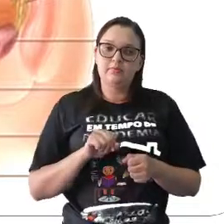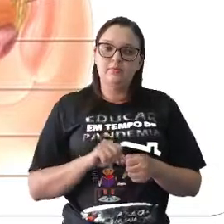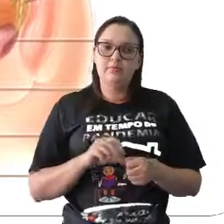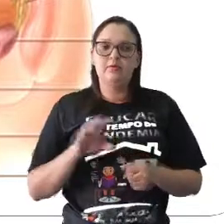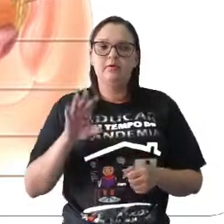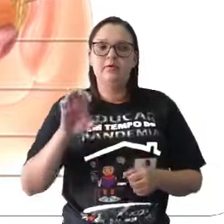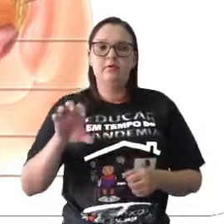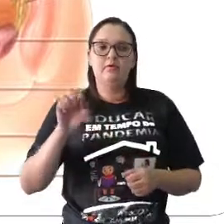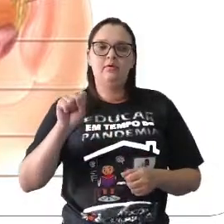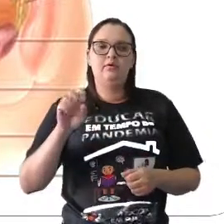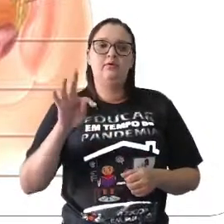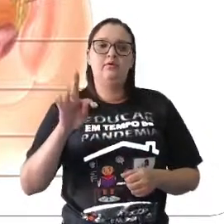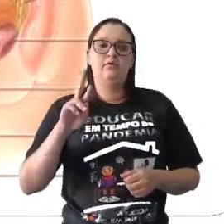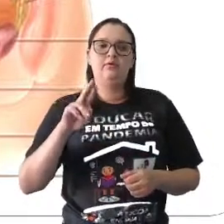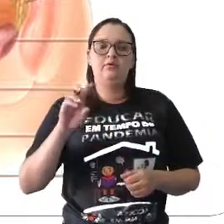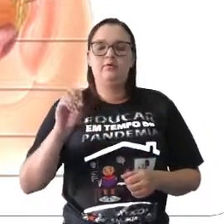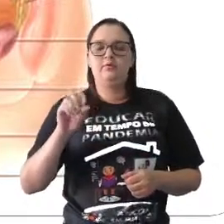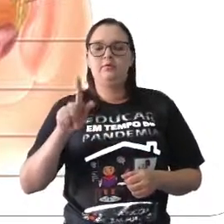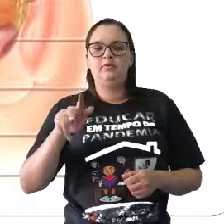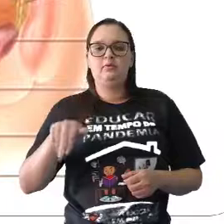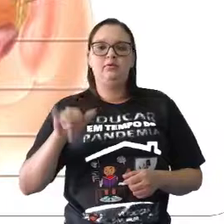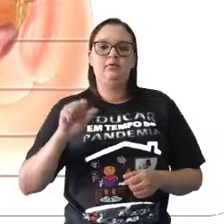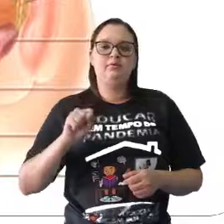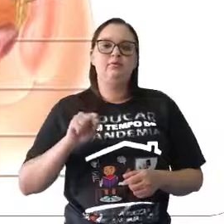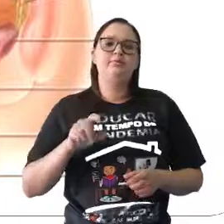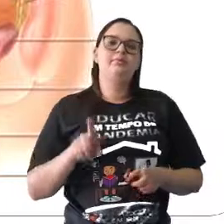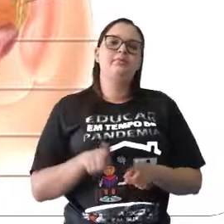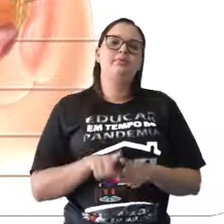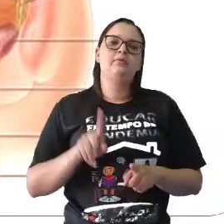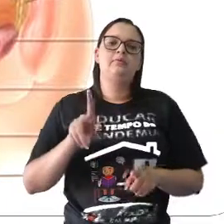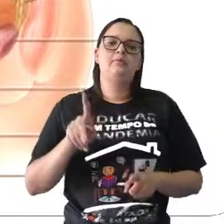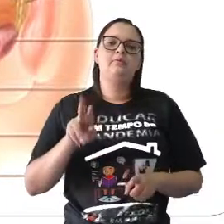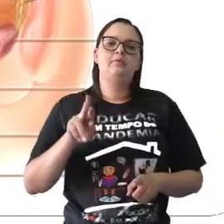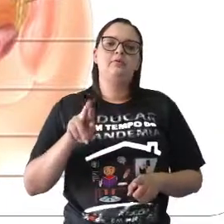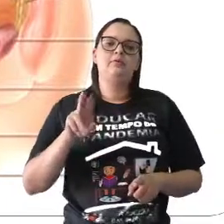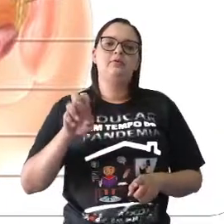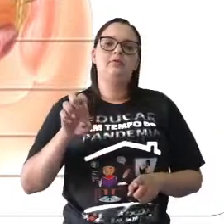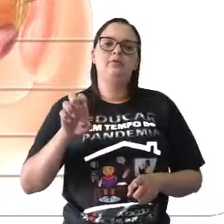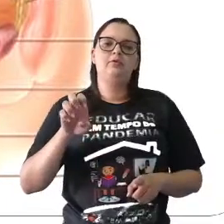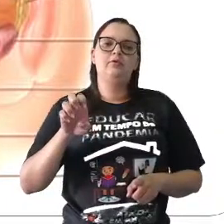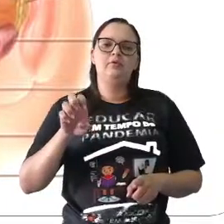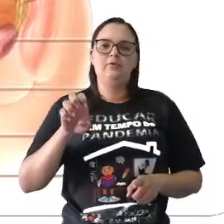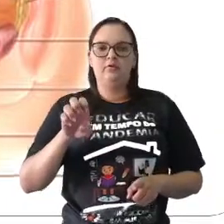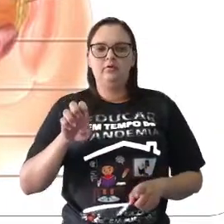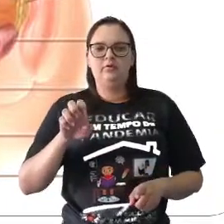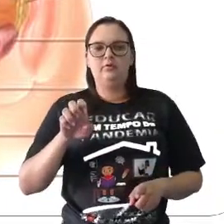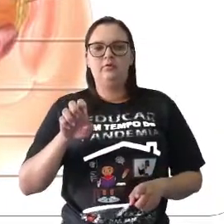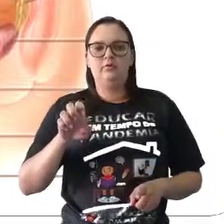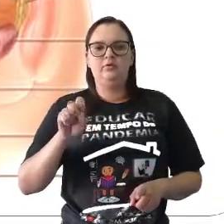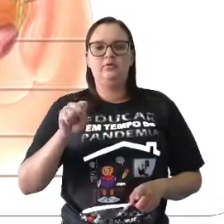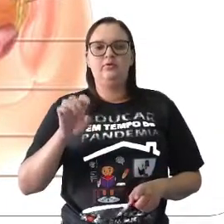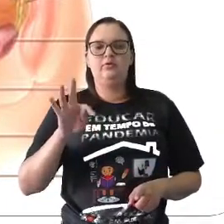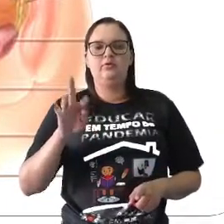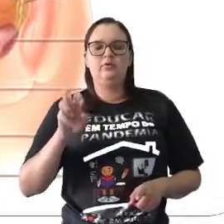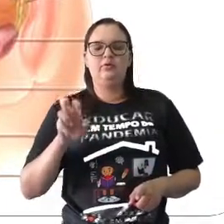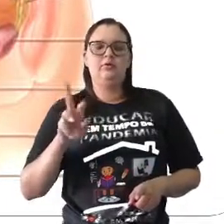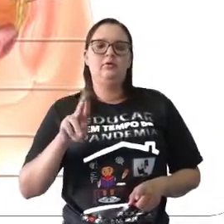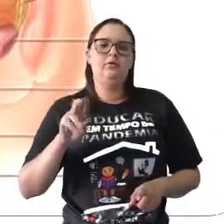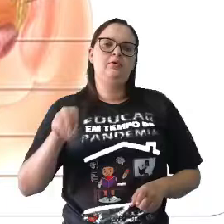também vai desencadear o amadurecimento do ovócito, que aí vai preparar o ovócito para uma possível